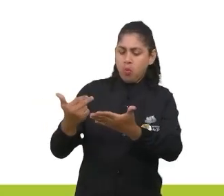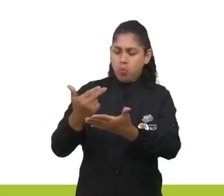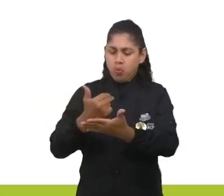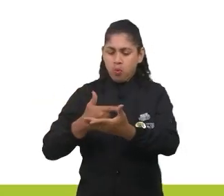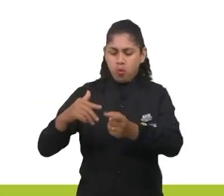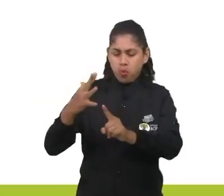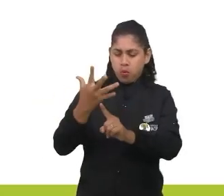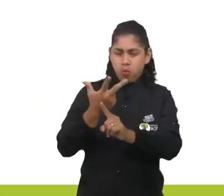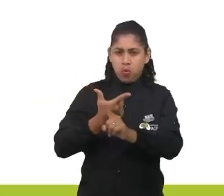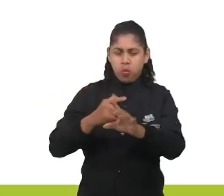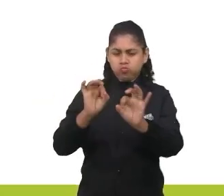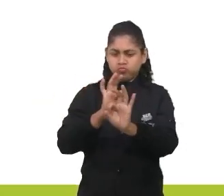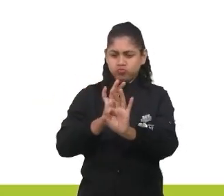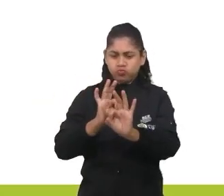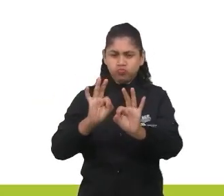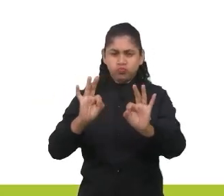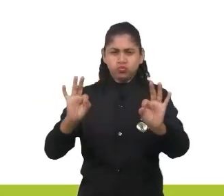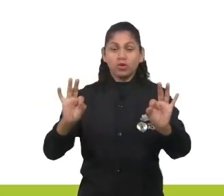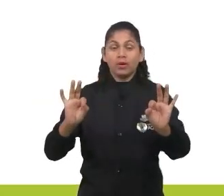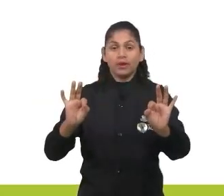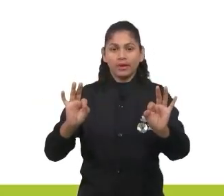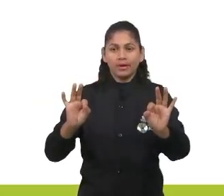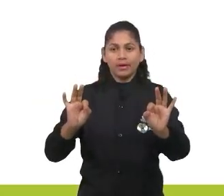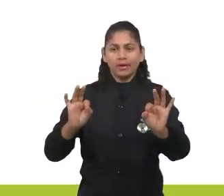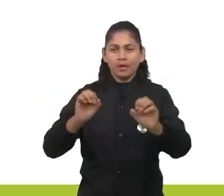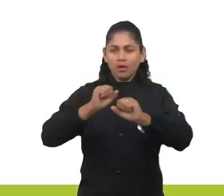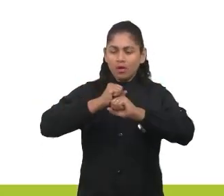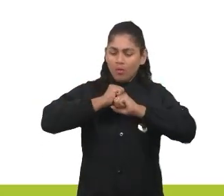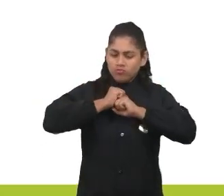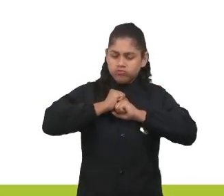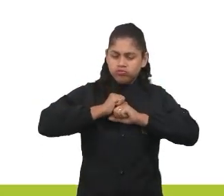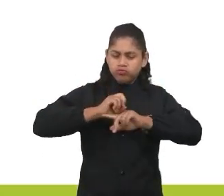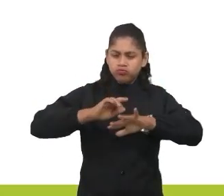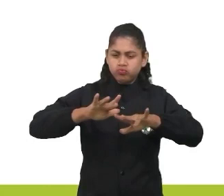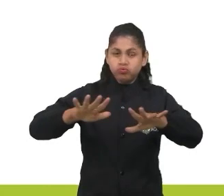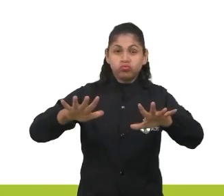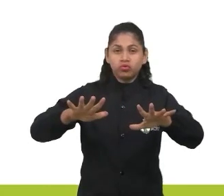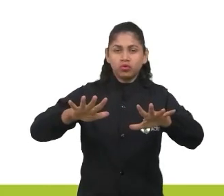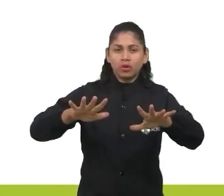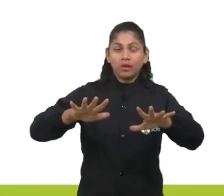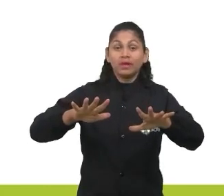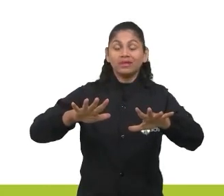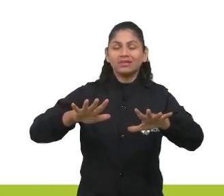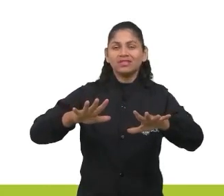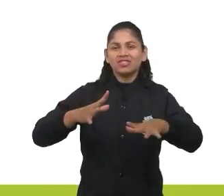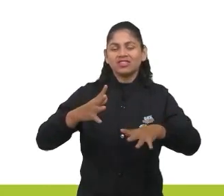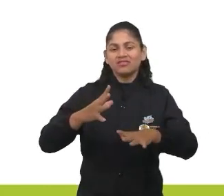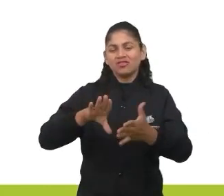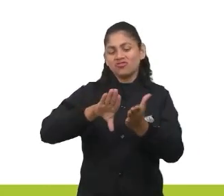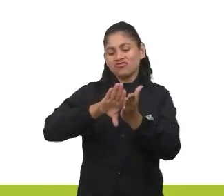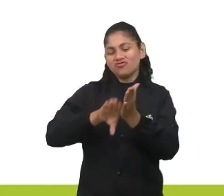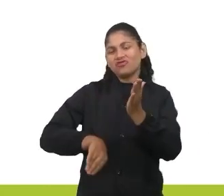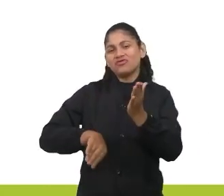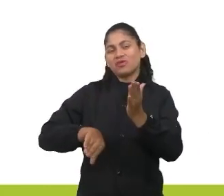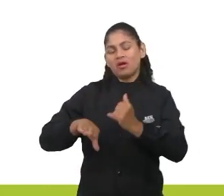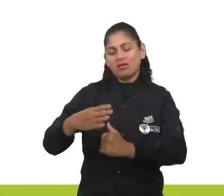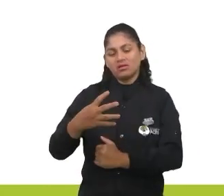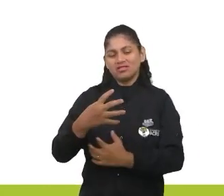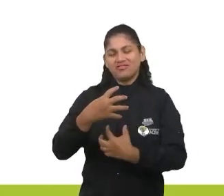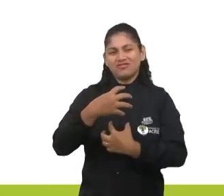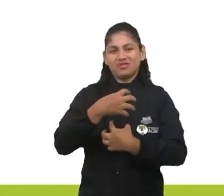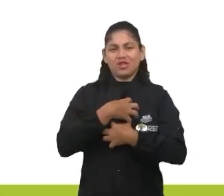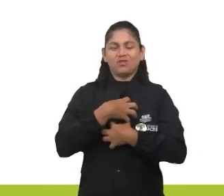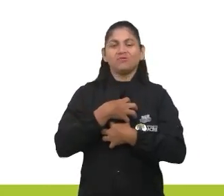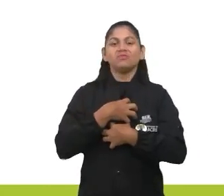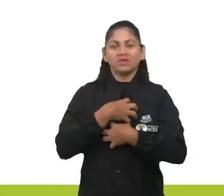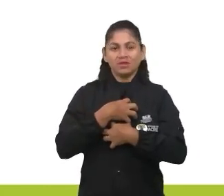eu a reproduzo em série, eu acabo tirando o sentimento, as emoções que levaram à produção da